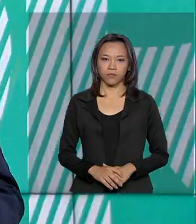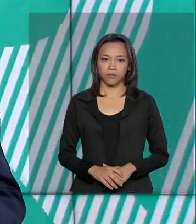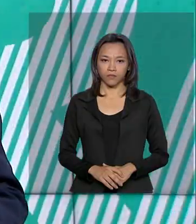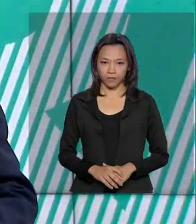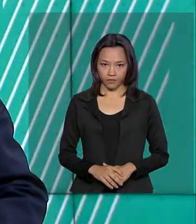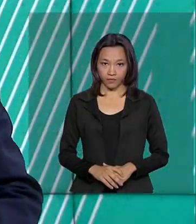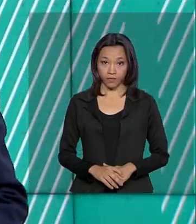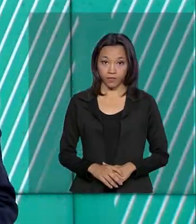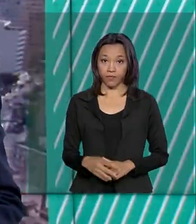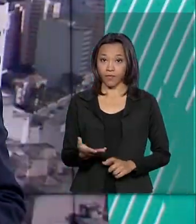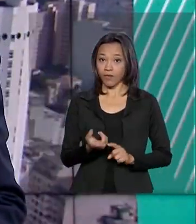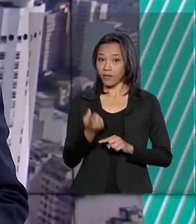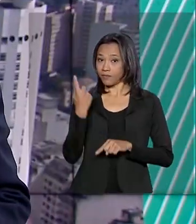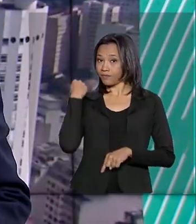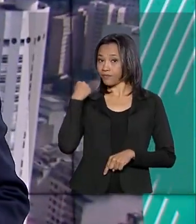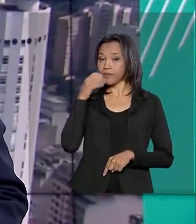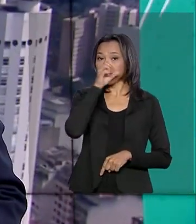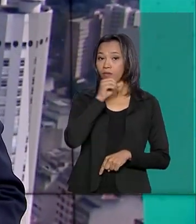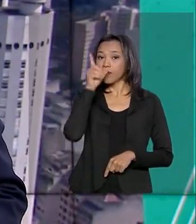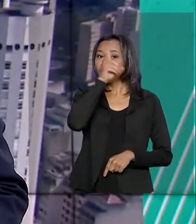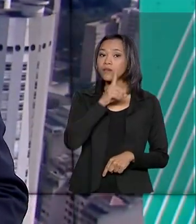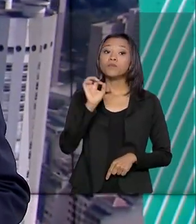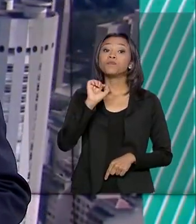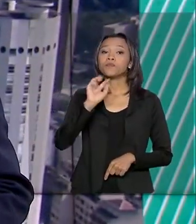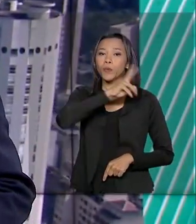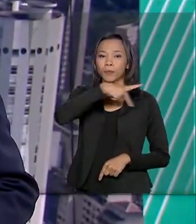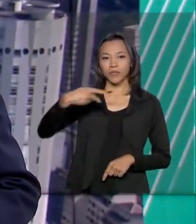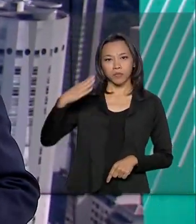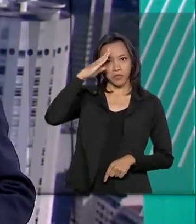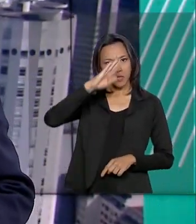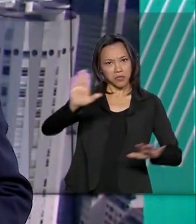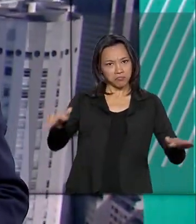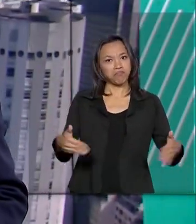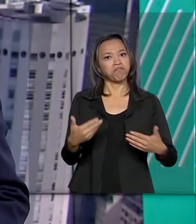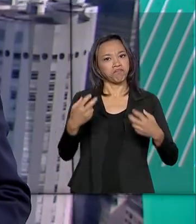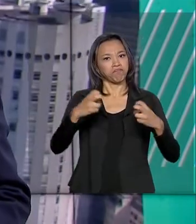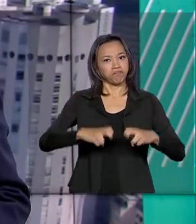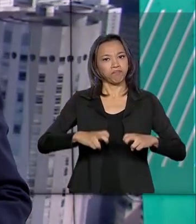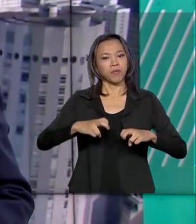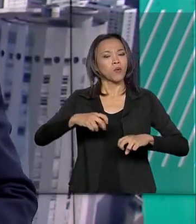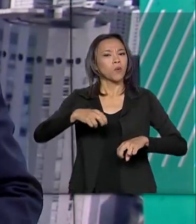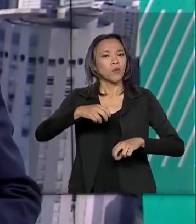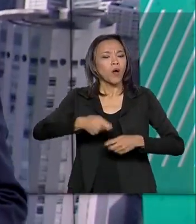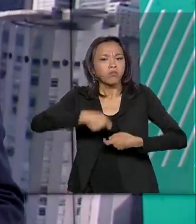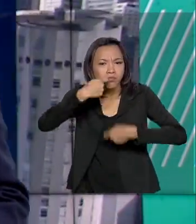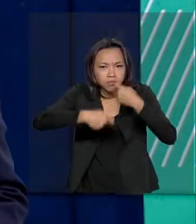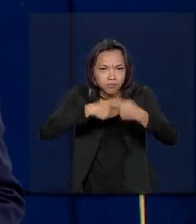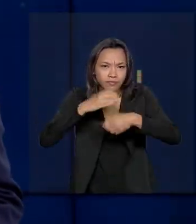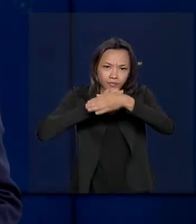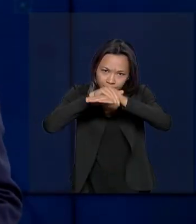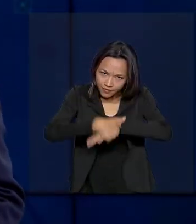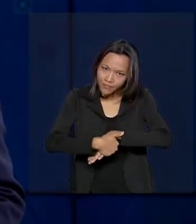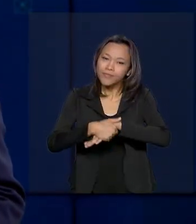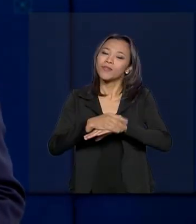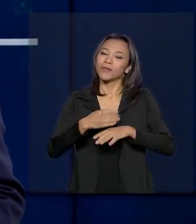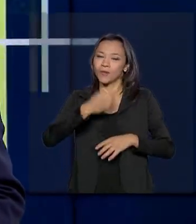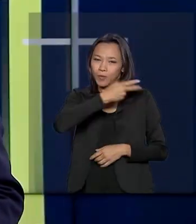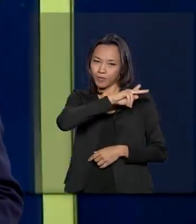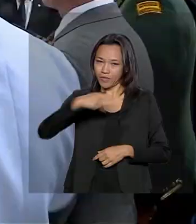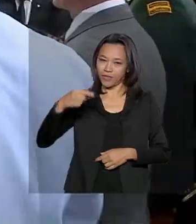No fim de semana, o presidente Bolsonaro jantou com o presidente Donald Trump e visitou instalações militares.